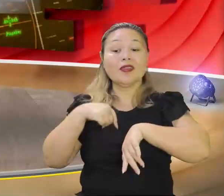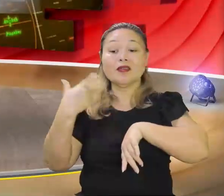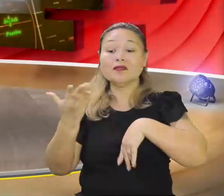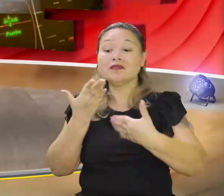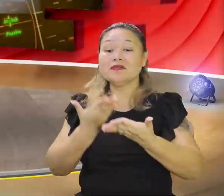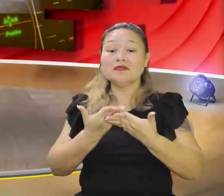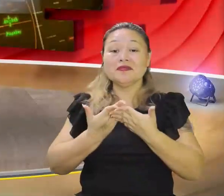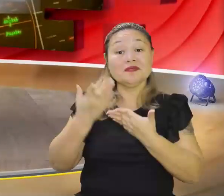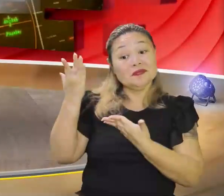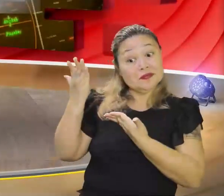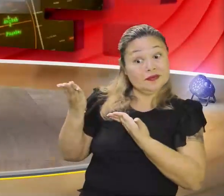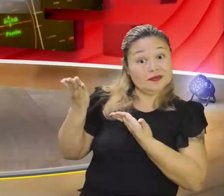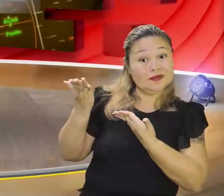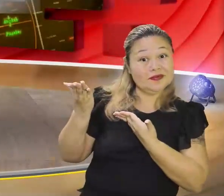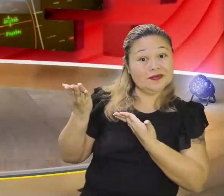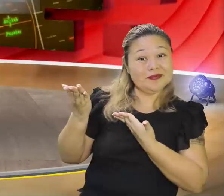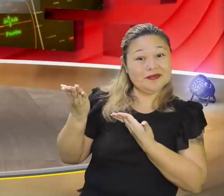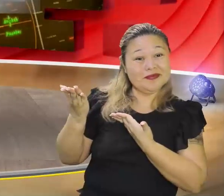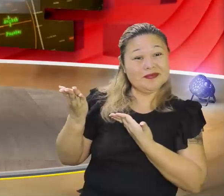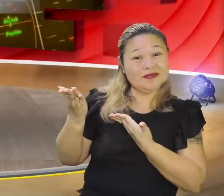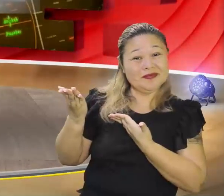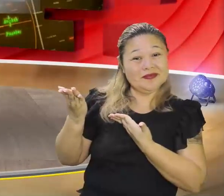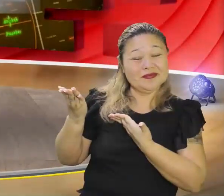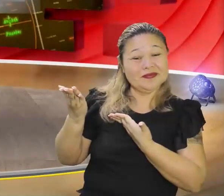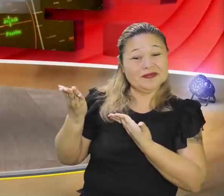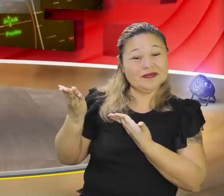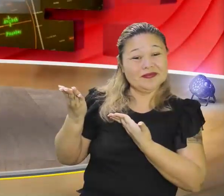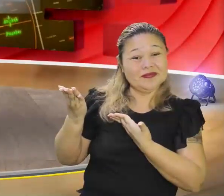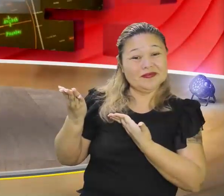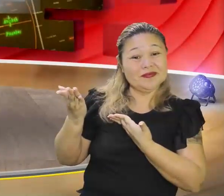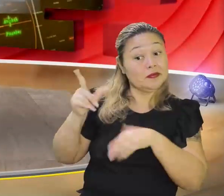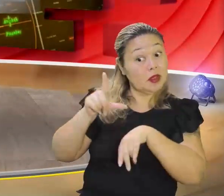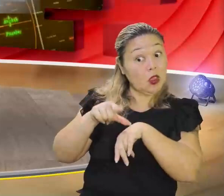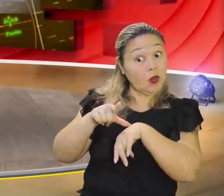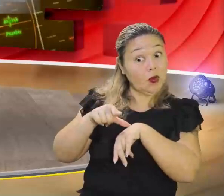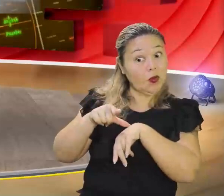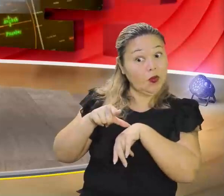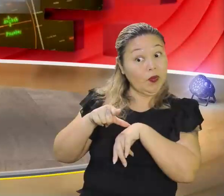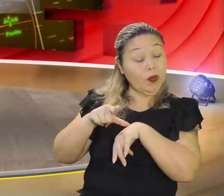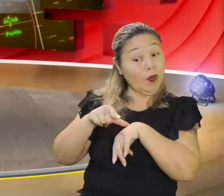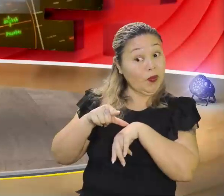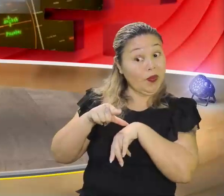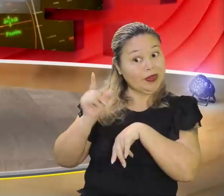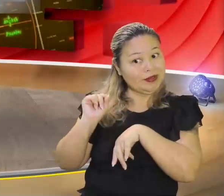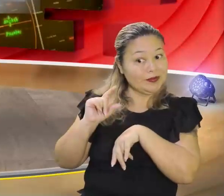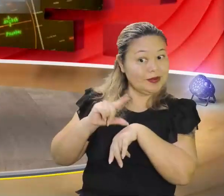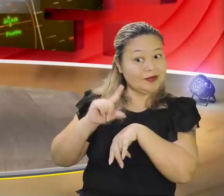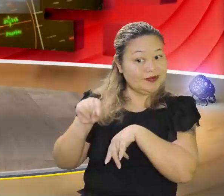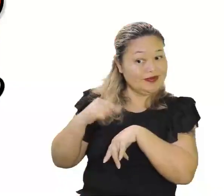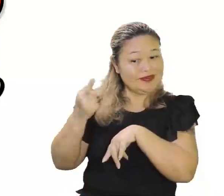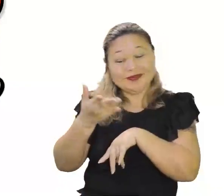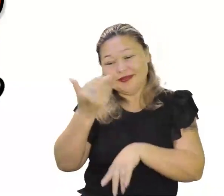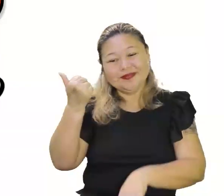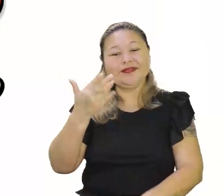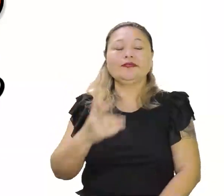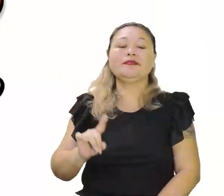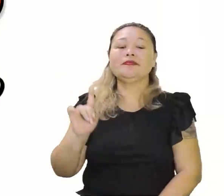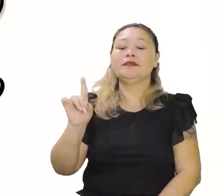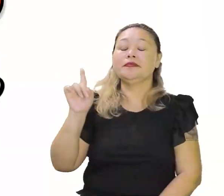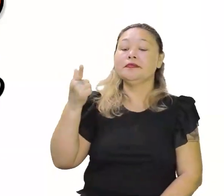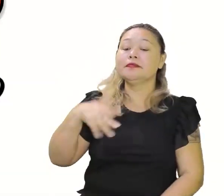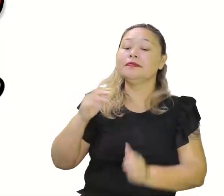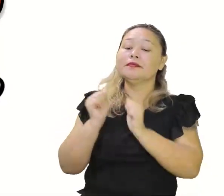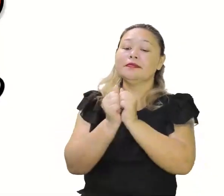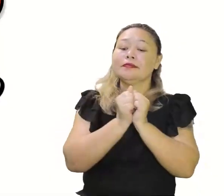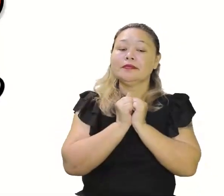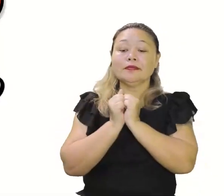gente traz a solução da perguntinha, né? Que horas são? A hora do lanche? Ainda não, vamos lá. Vamos de novo juntinho